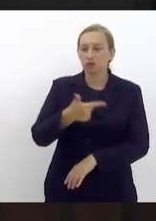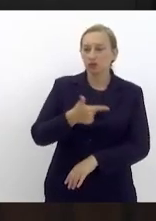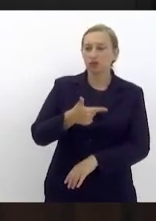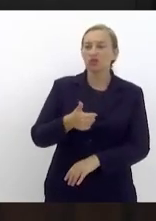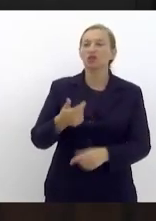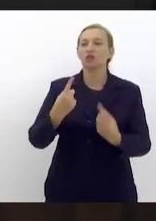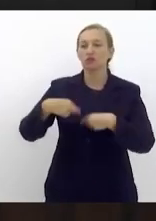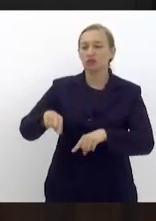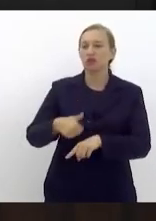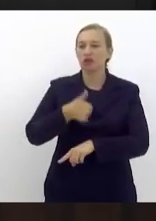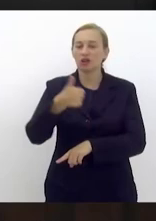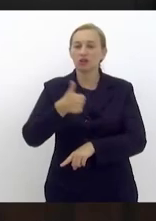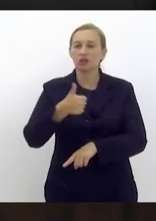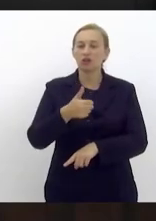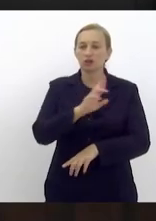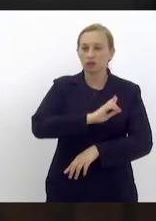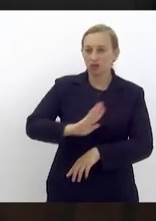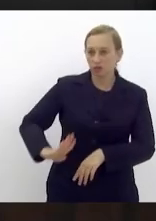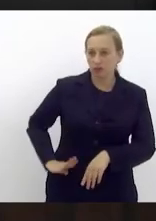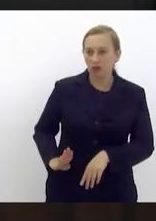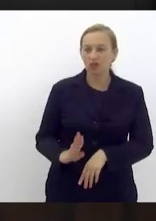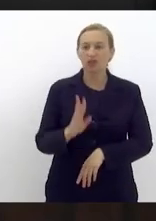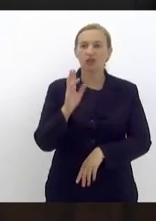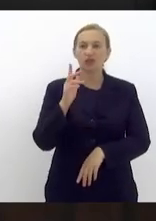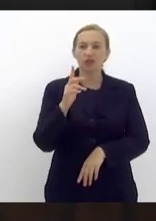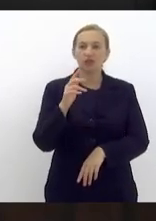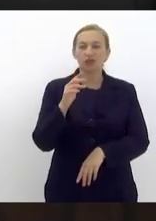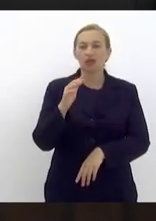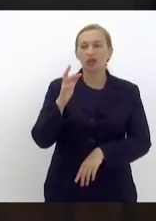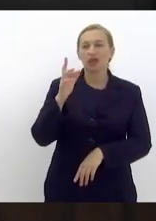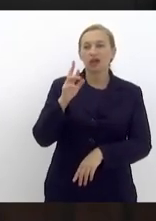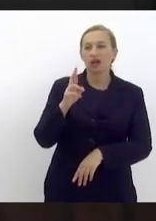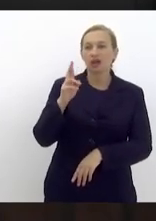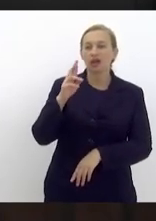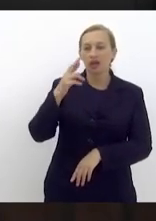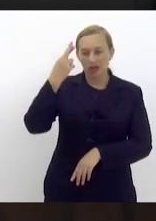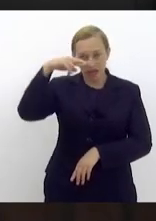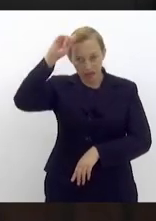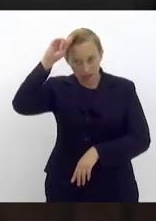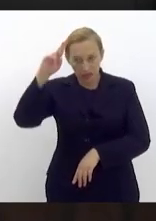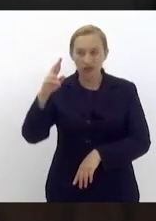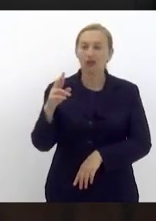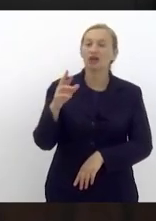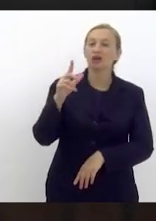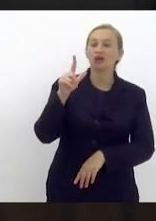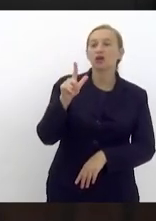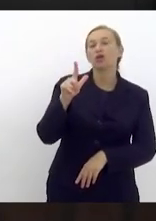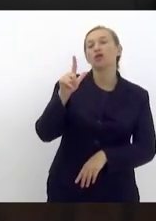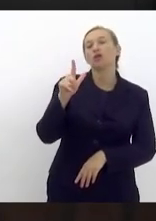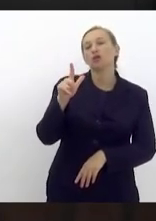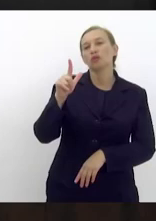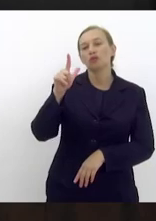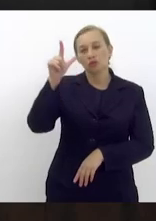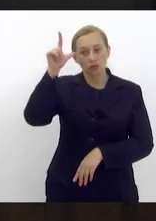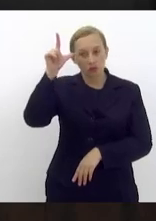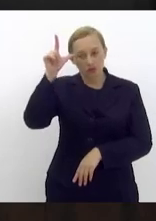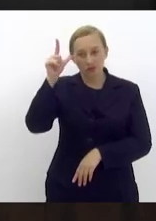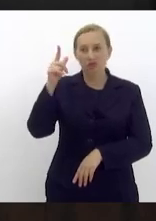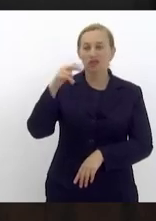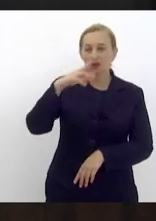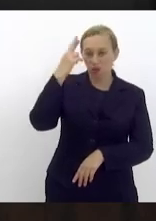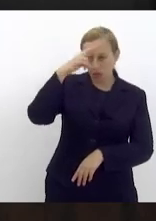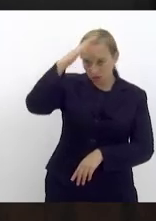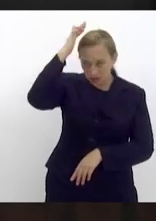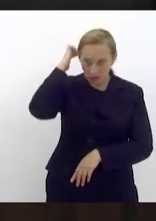Relatores, deputado Rodrigo Bacelar, Renan Ferreirinha, Lucinha, Luiz Paulo, Rosenberg Reis, Rosane Félix,